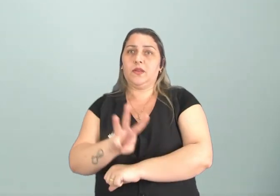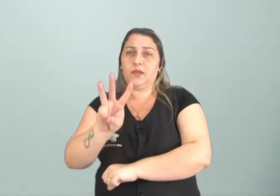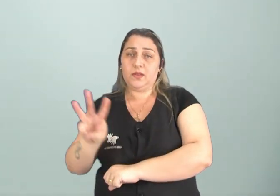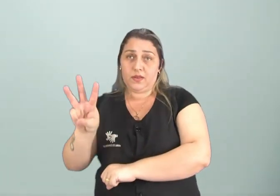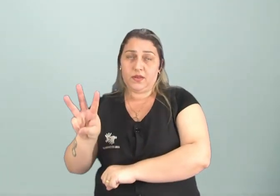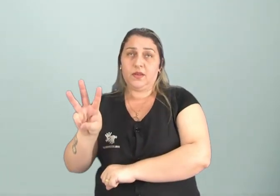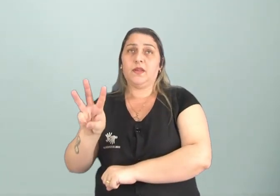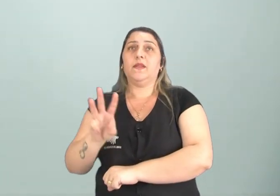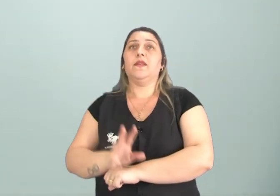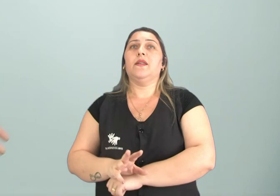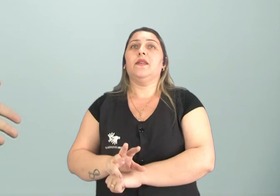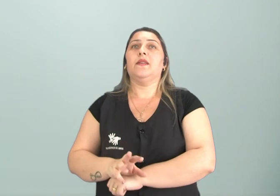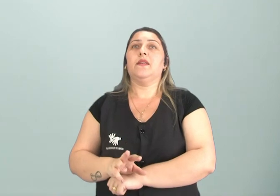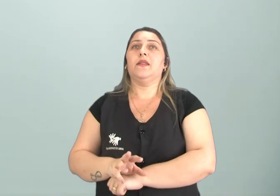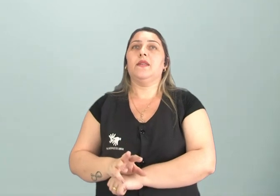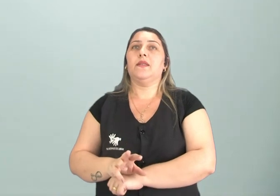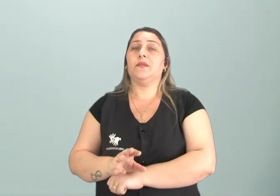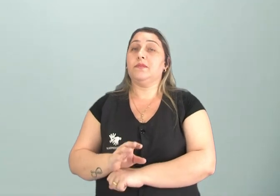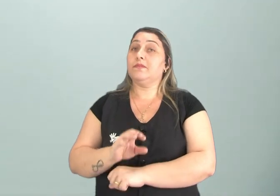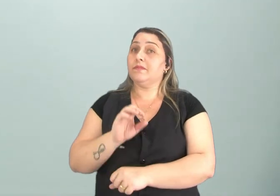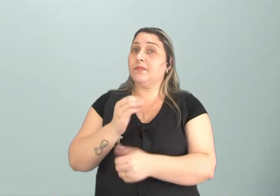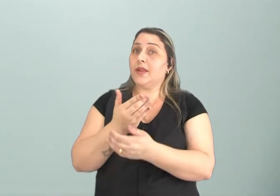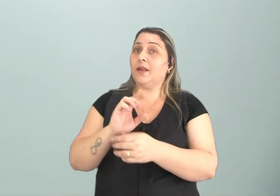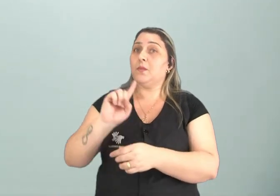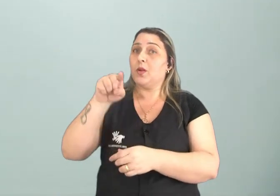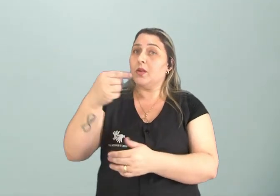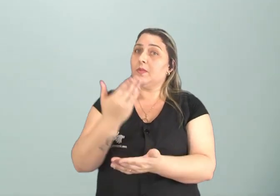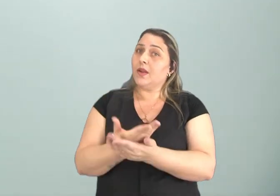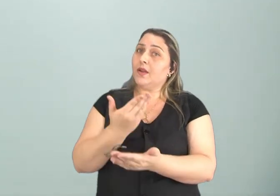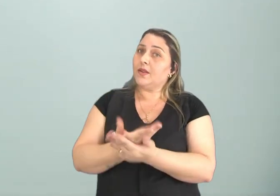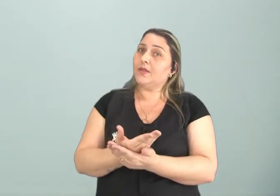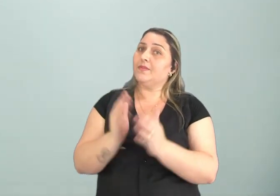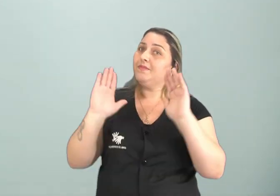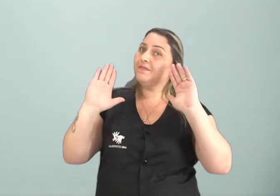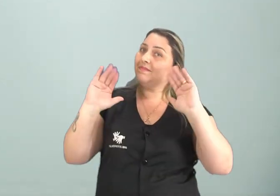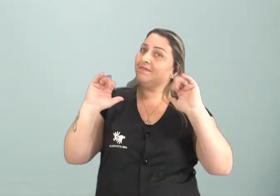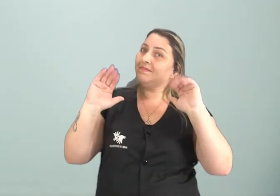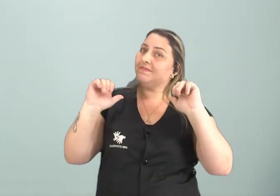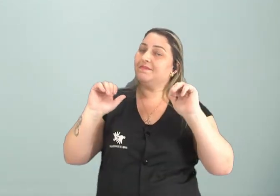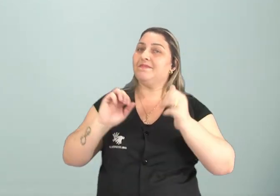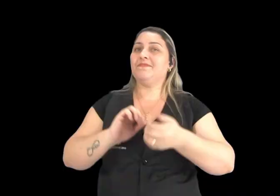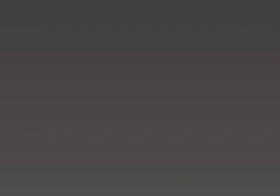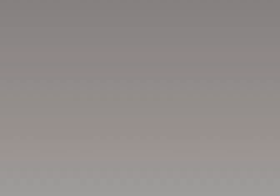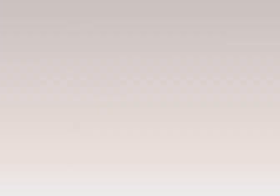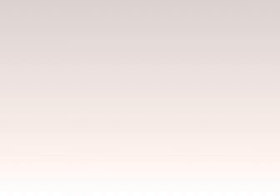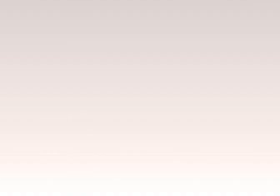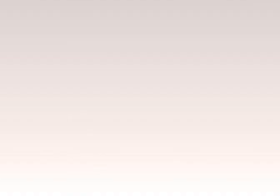E aí a gente fica por aqui e até uma próxima aula, certo? Tchau, tchau.